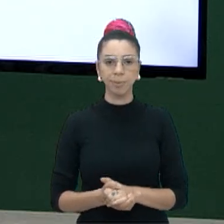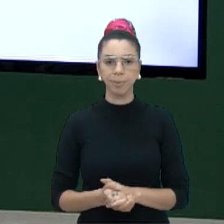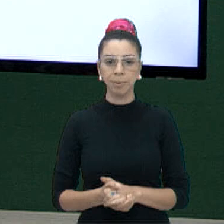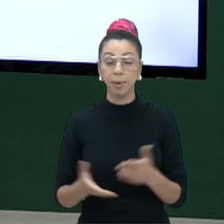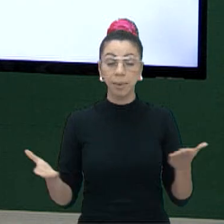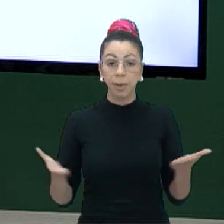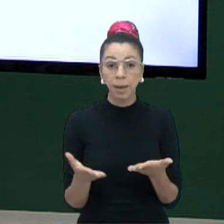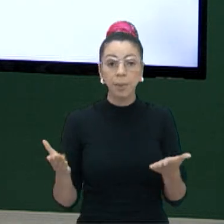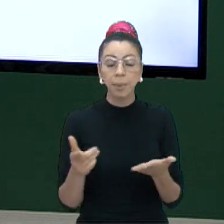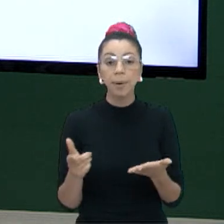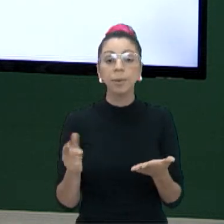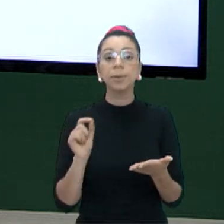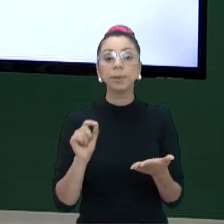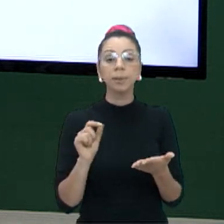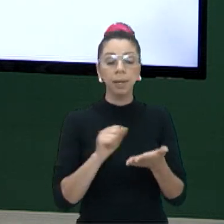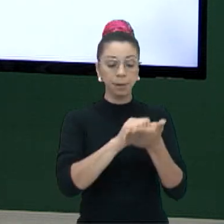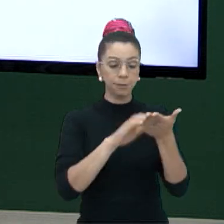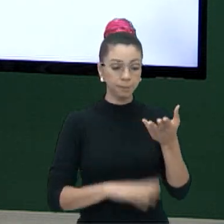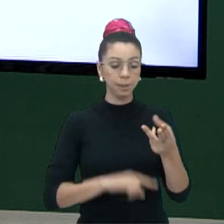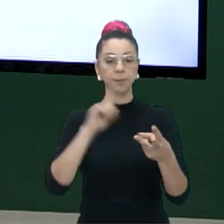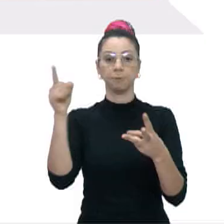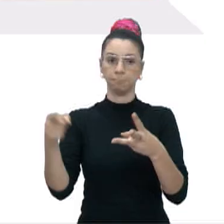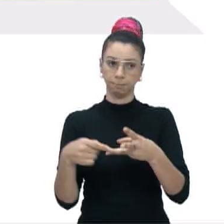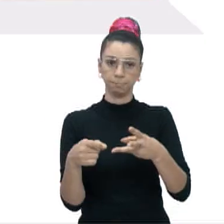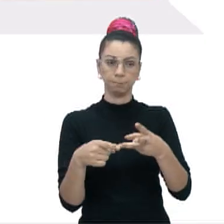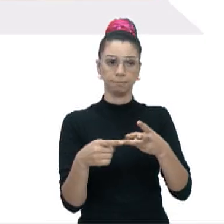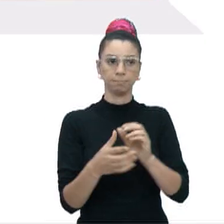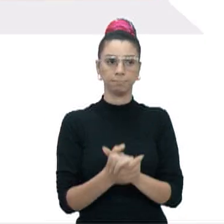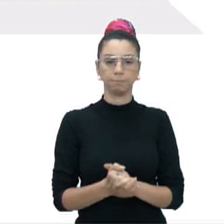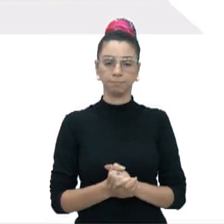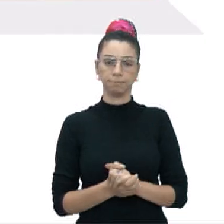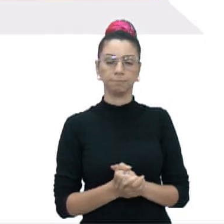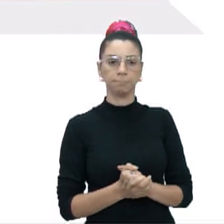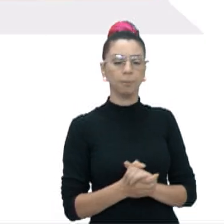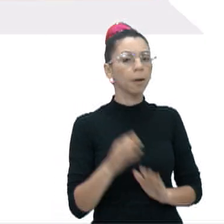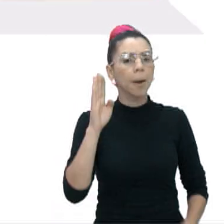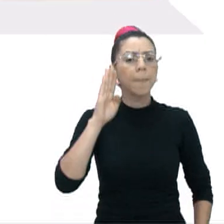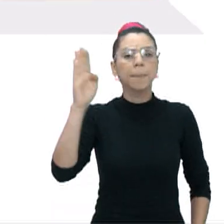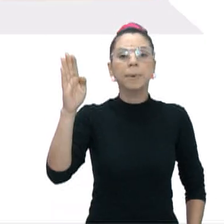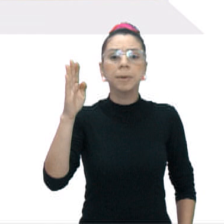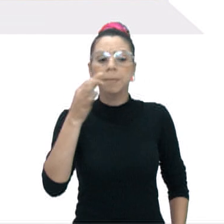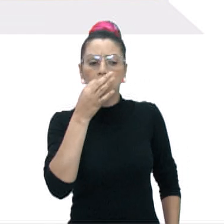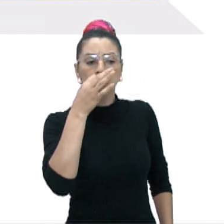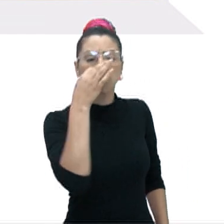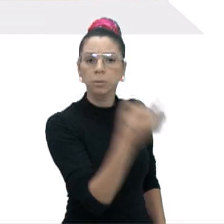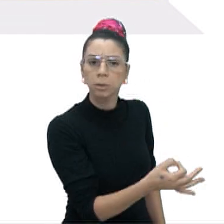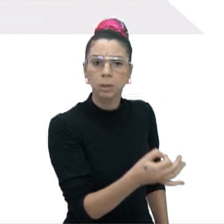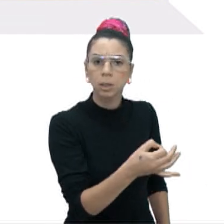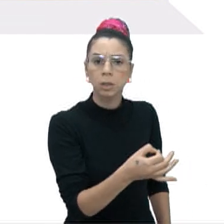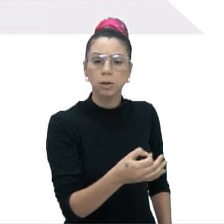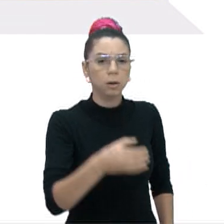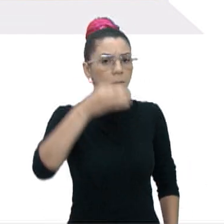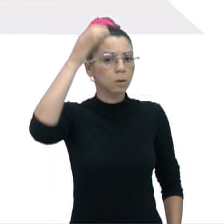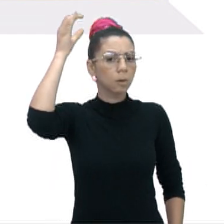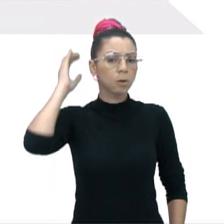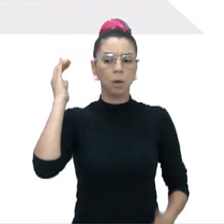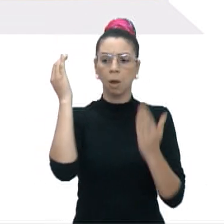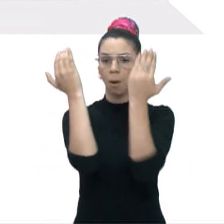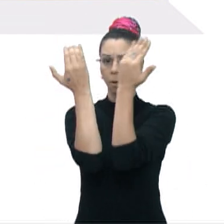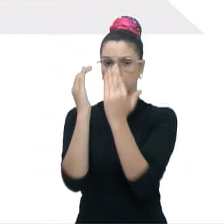Pessoal, agora façam a atividade 3. Qual a principal crítica de Chomsky à